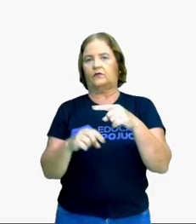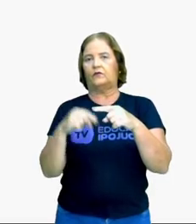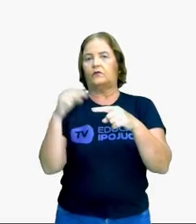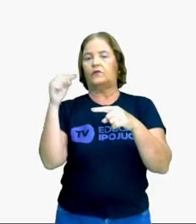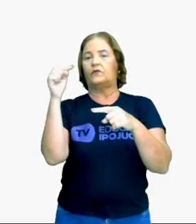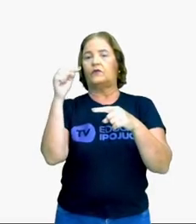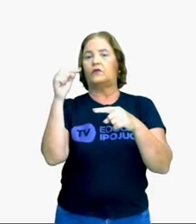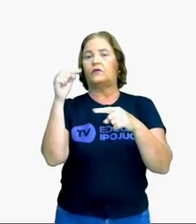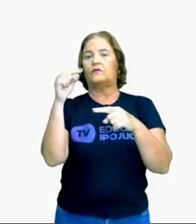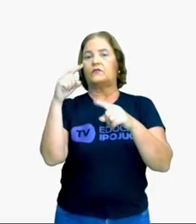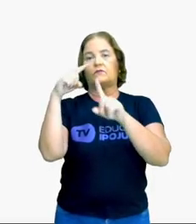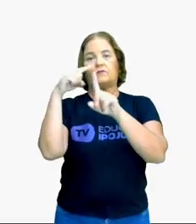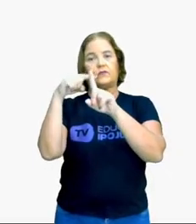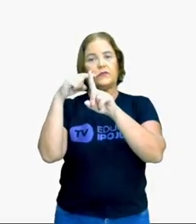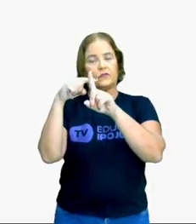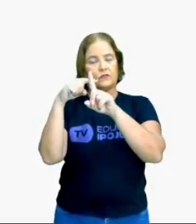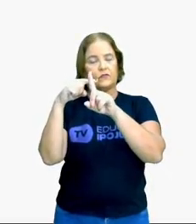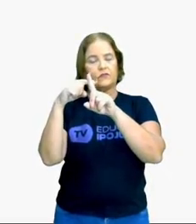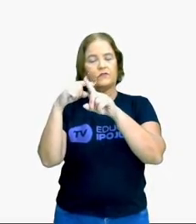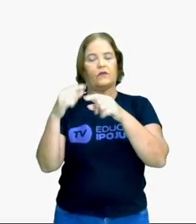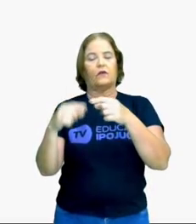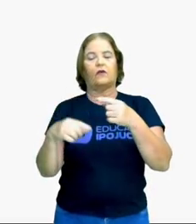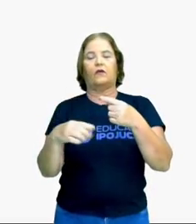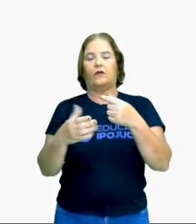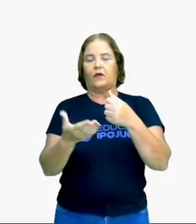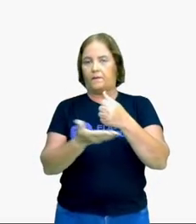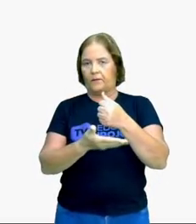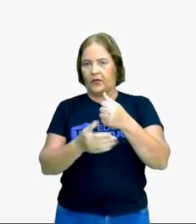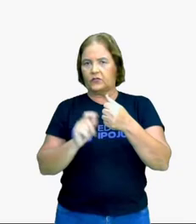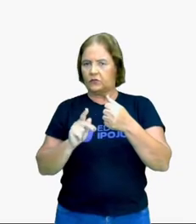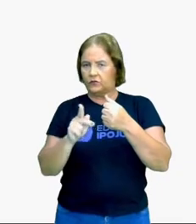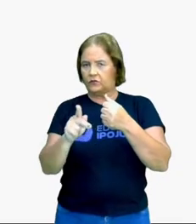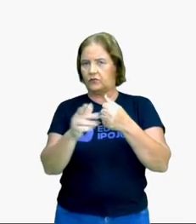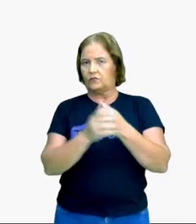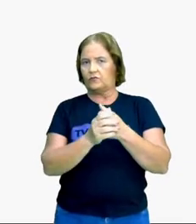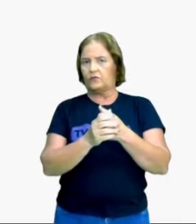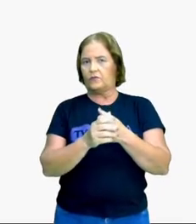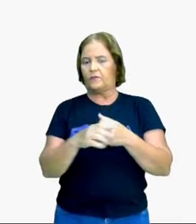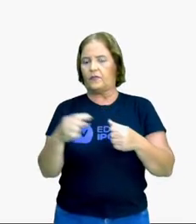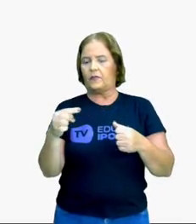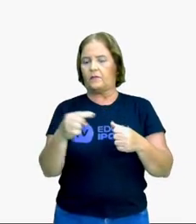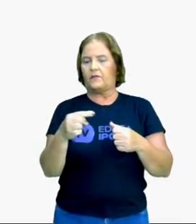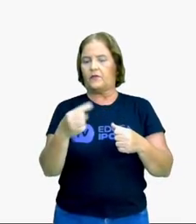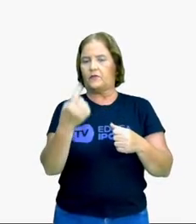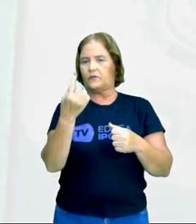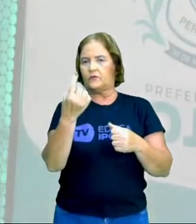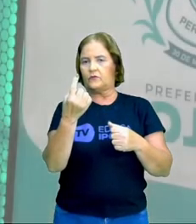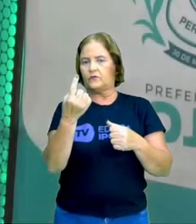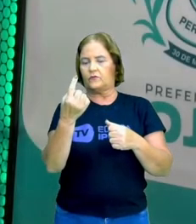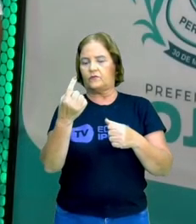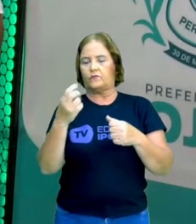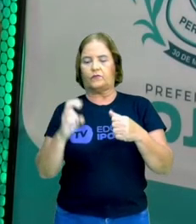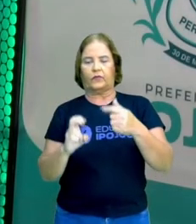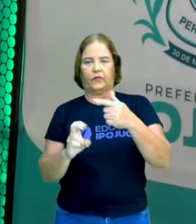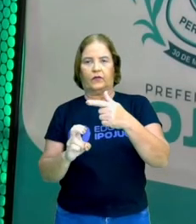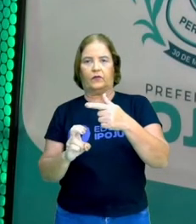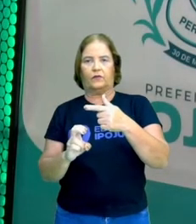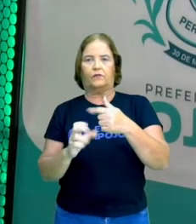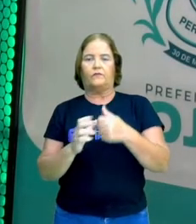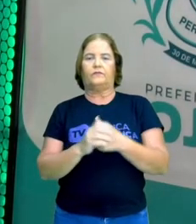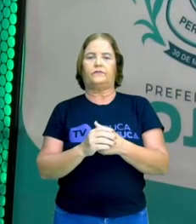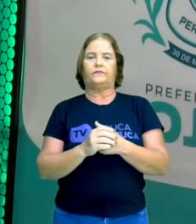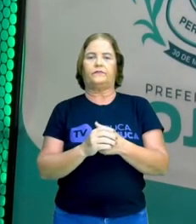é positivo, a base permanece. Então, menos 1 quinto é a resposta. Letra B, temos agora